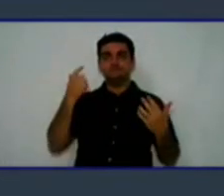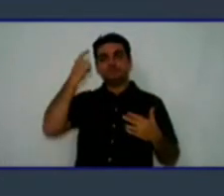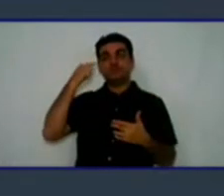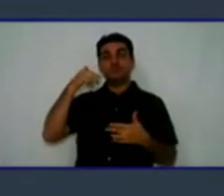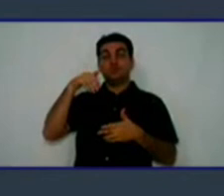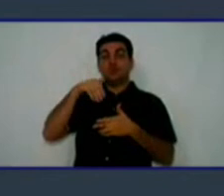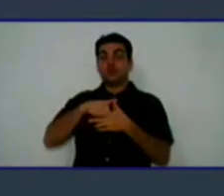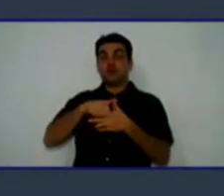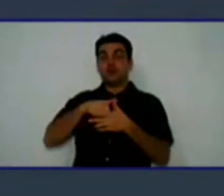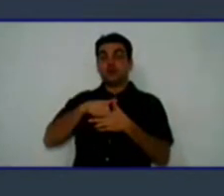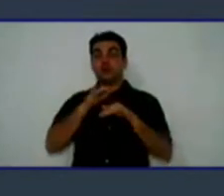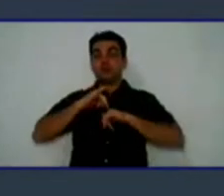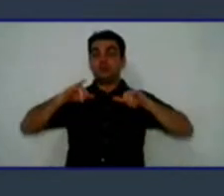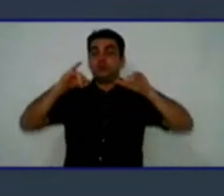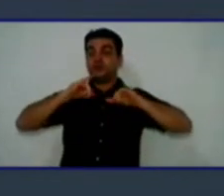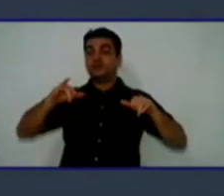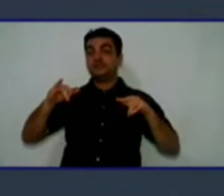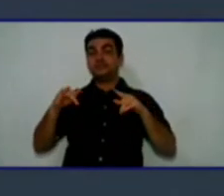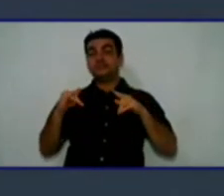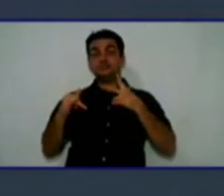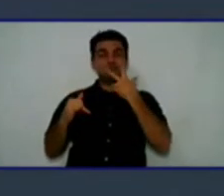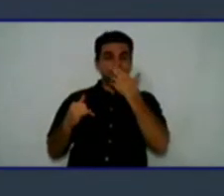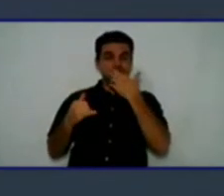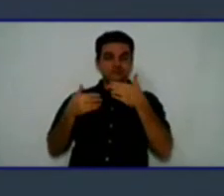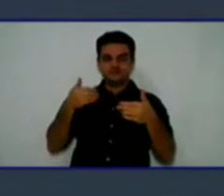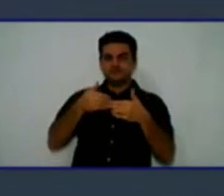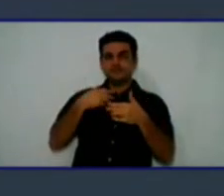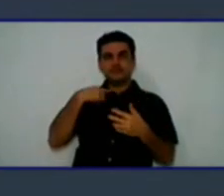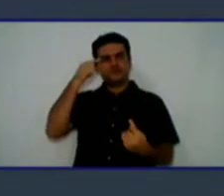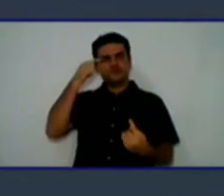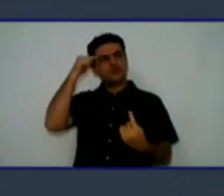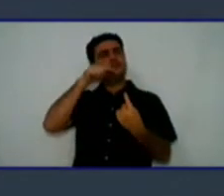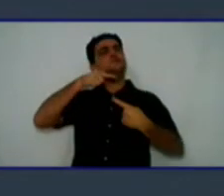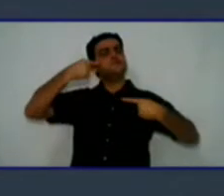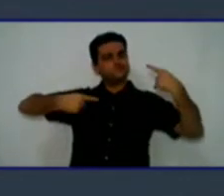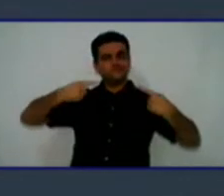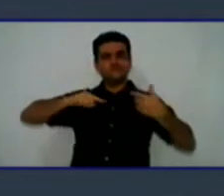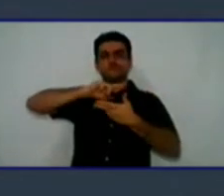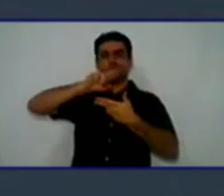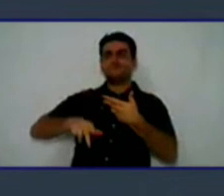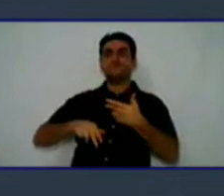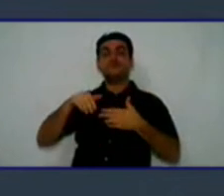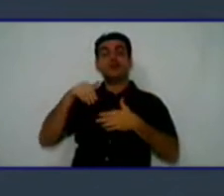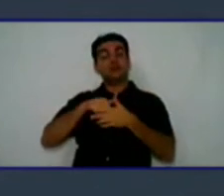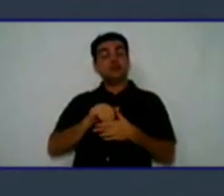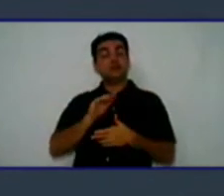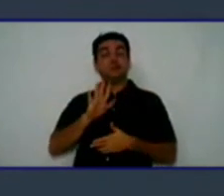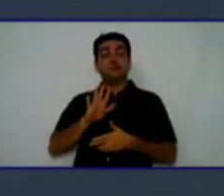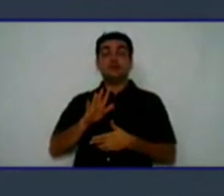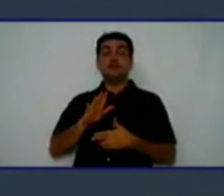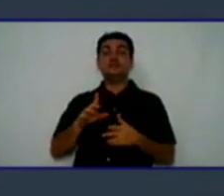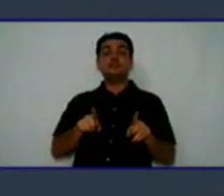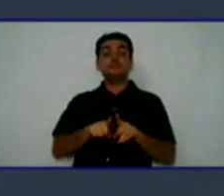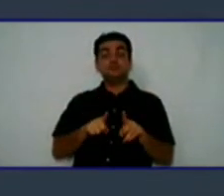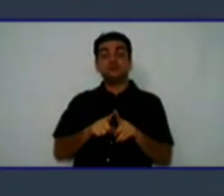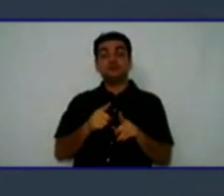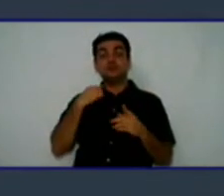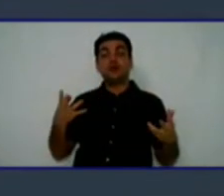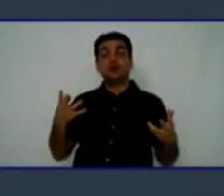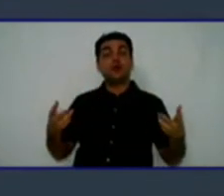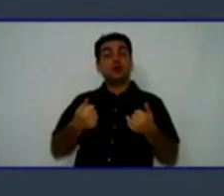de propaganda com indicação da intenção de concorrer a algum cargo eletivo e exaltação das qualidades